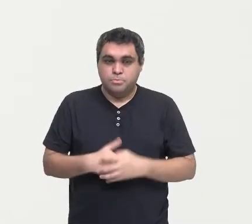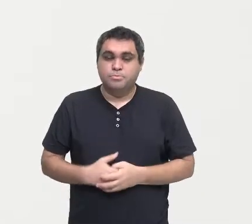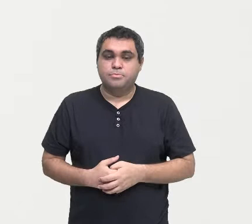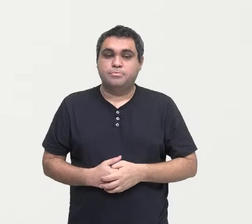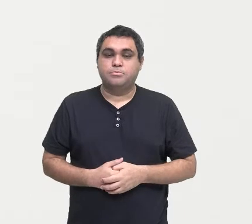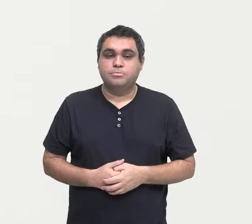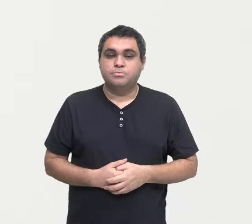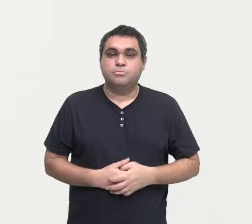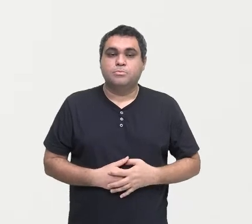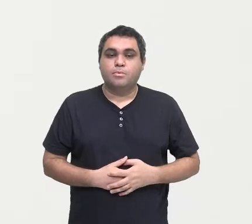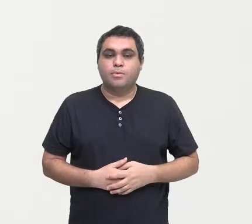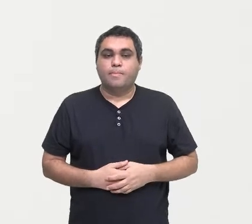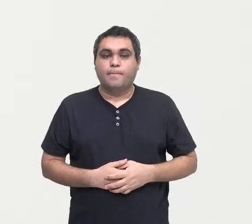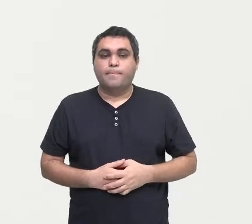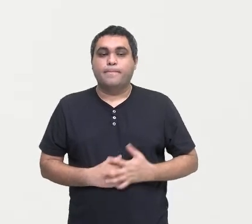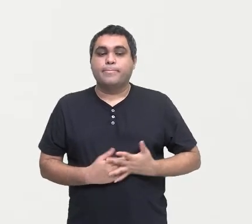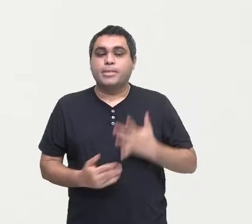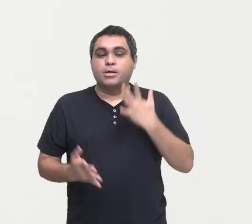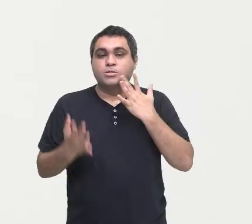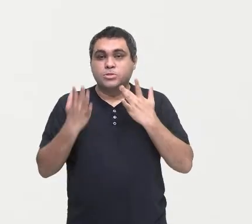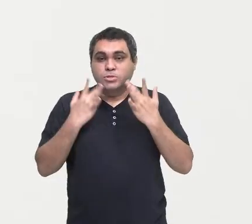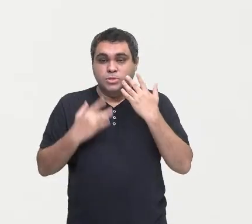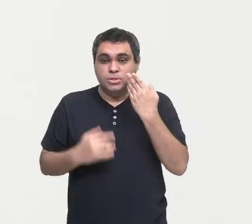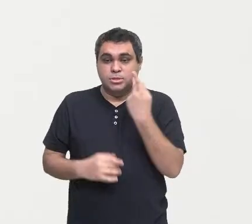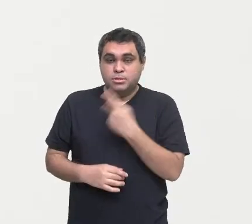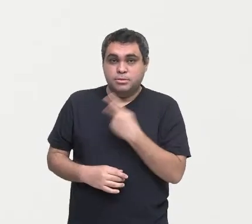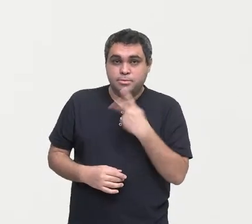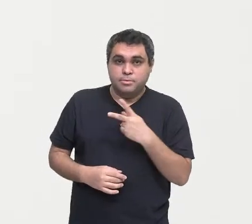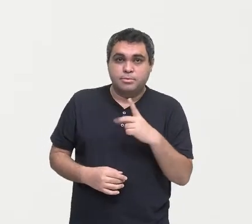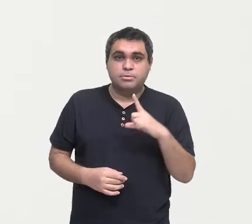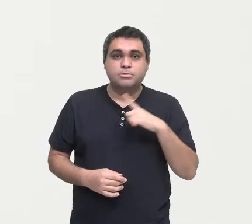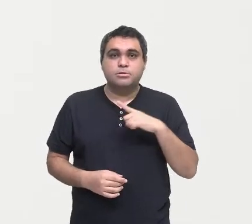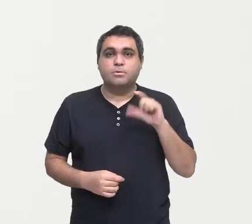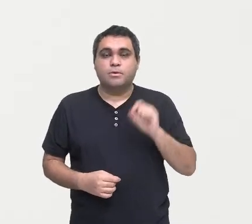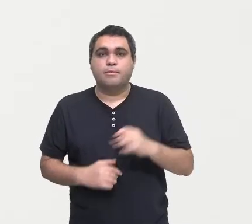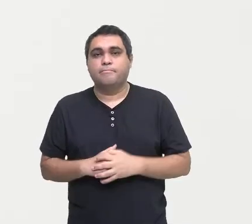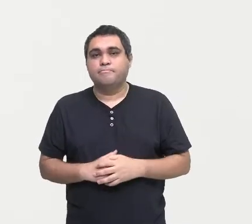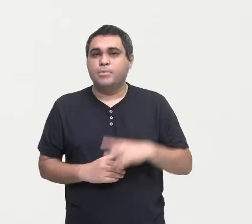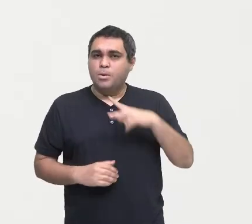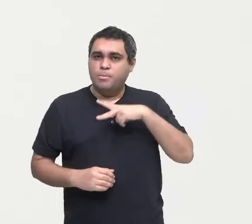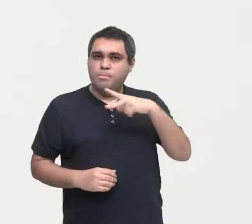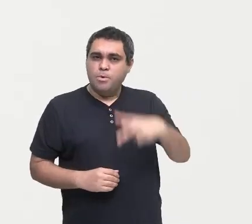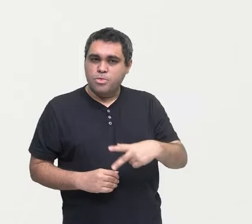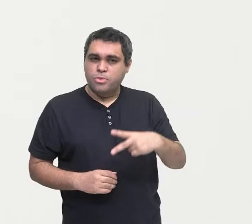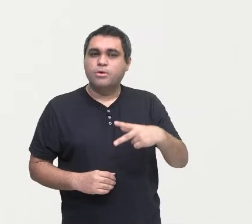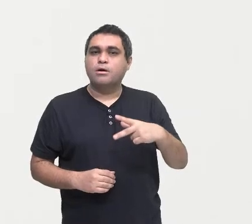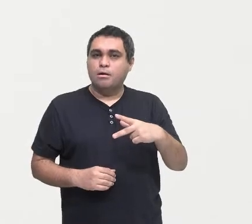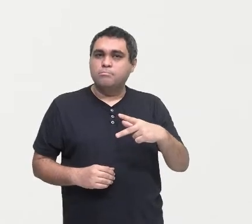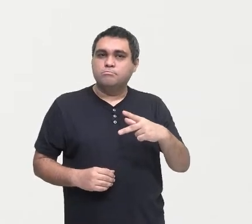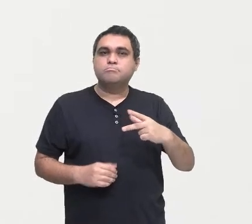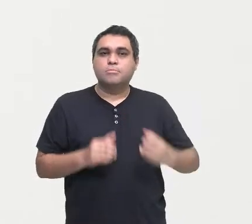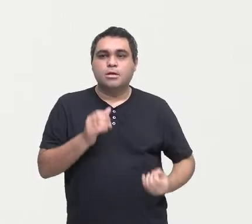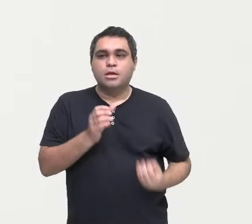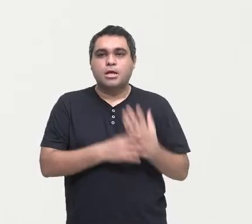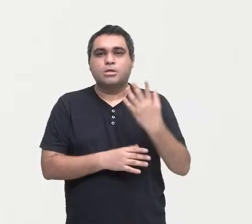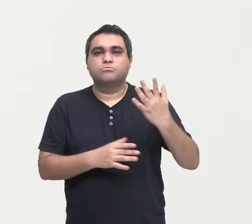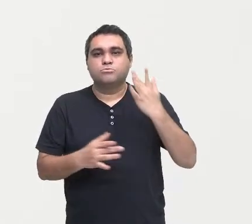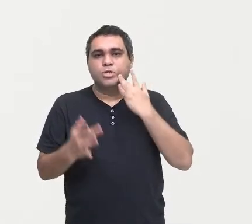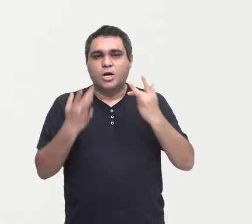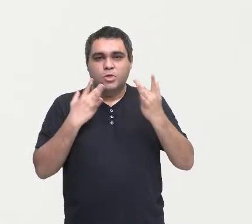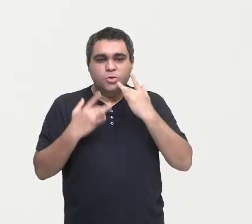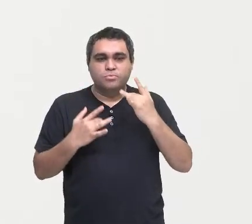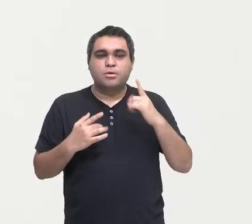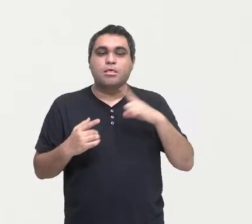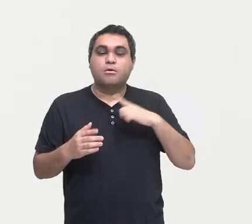Gil Vicente é considerado o fundador do teatro português. Suas peças foram produzidas durante a passagem